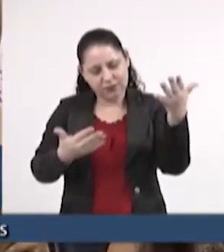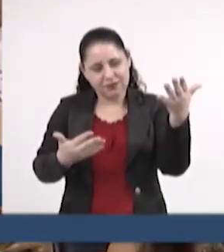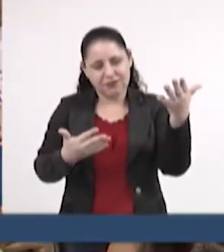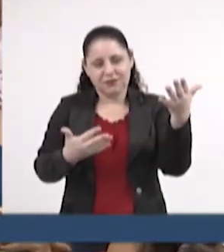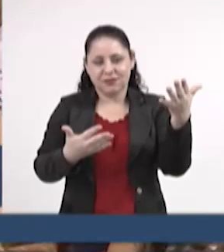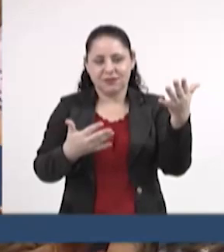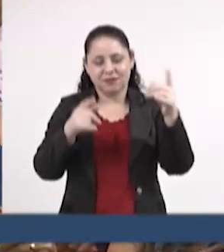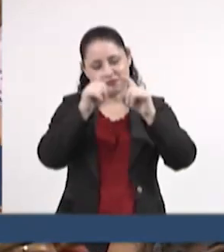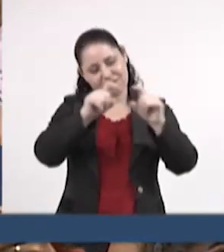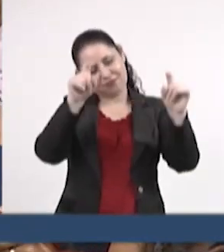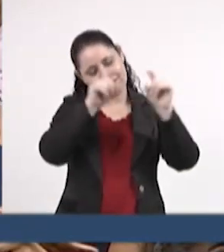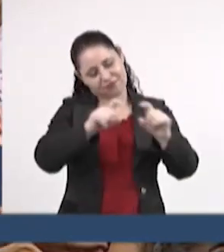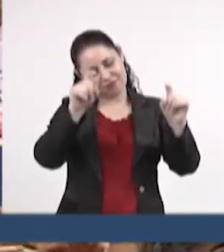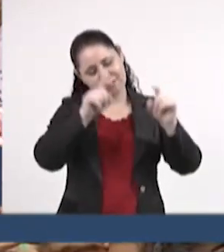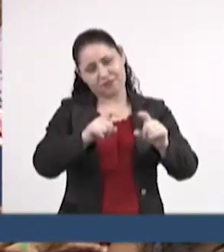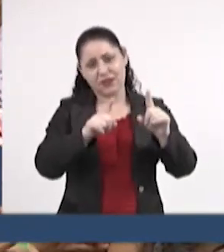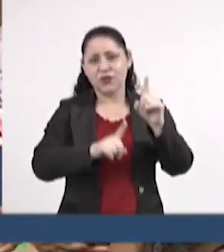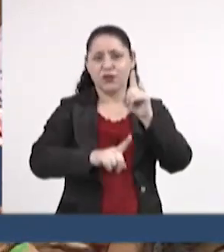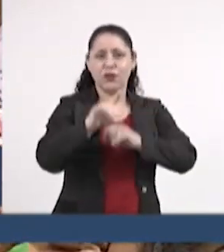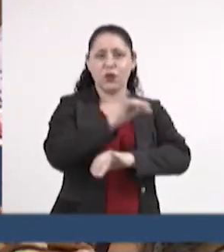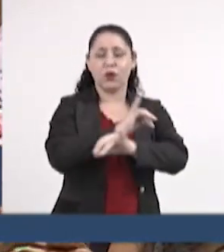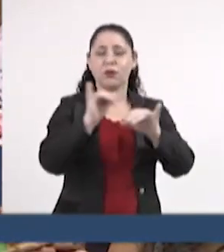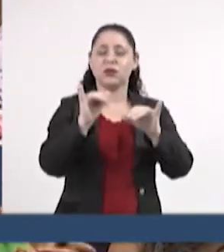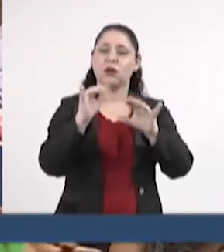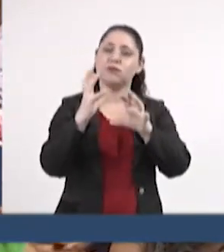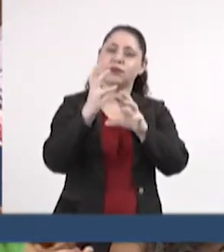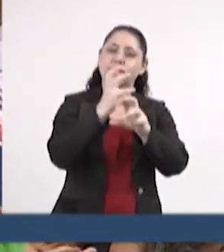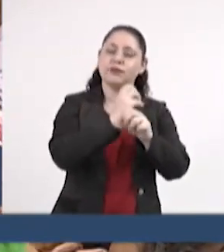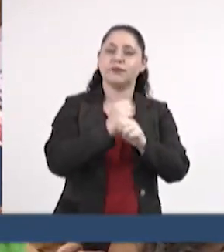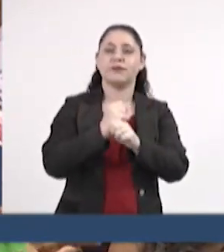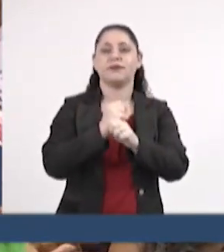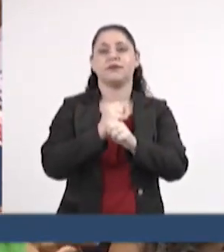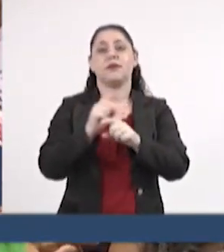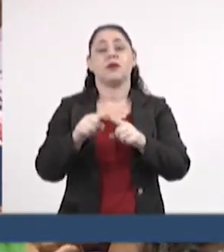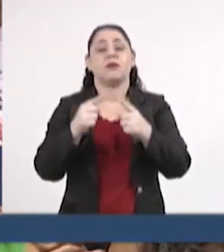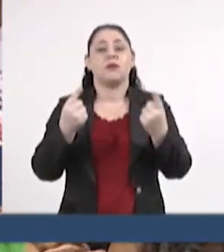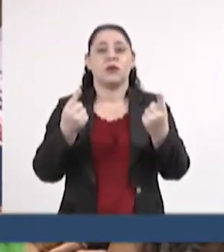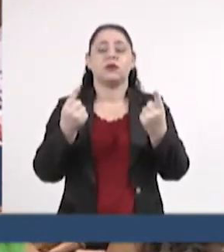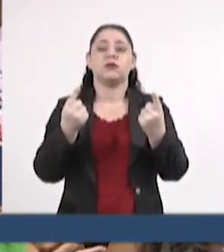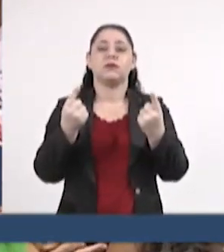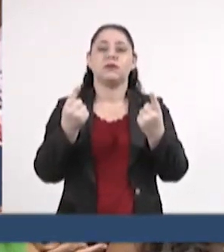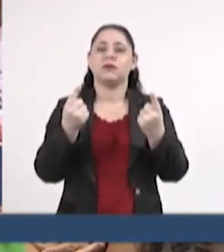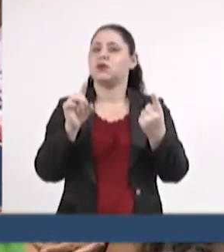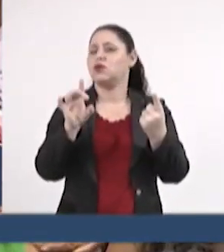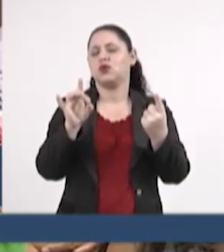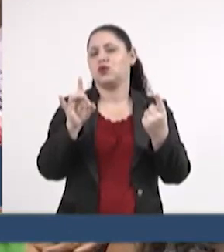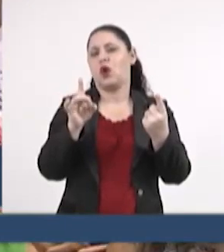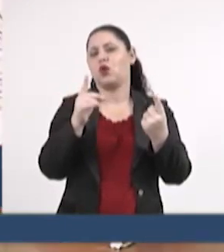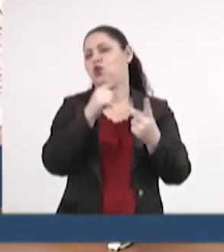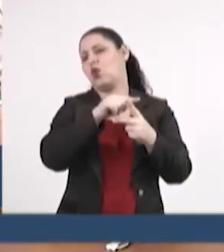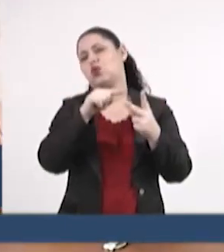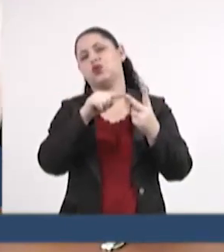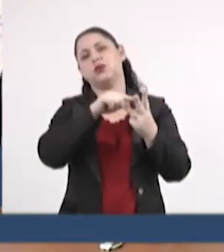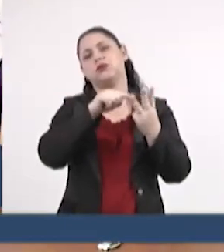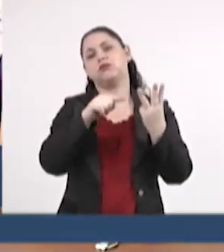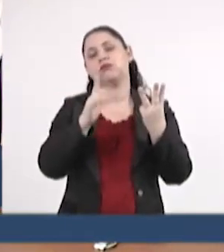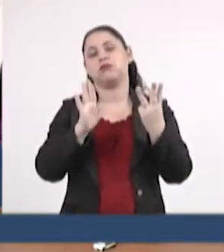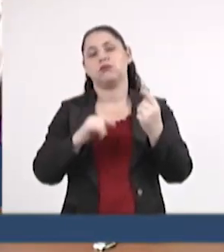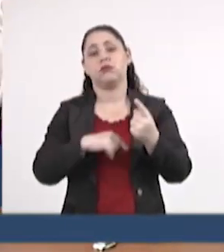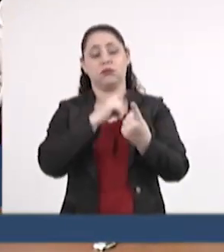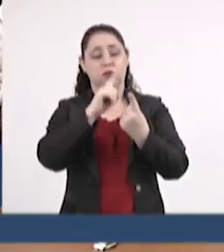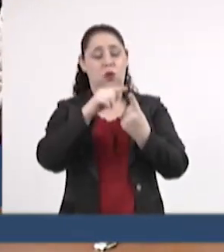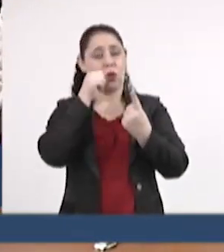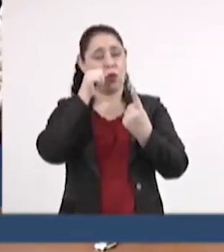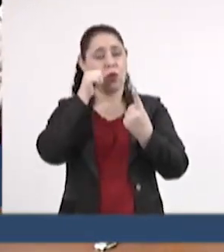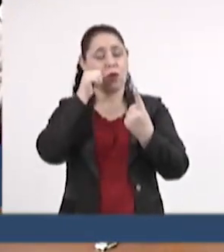uma série de dados, né, que eu queria colocar para vocês, mas assim, só vou colocar 2 ou 3.